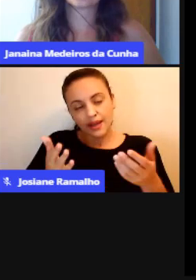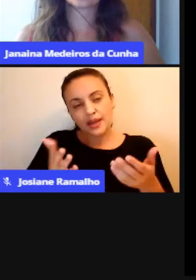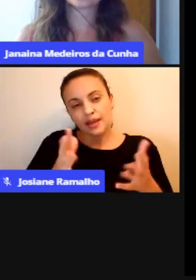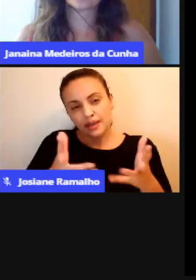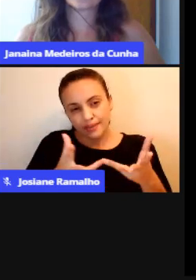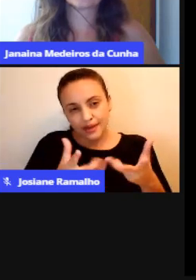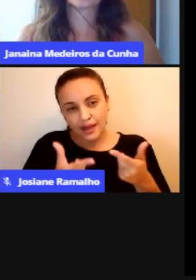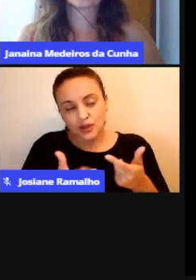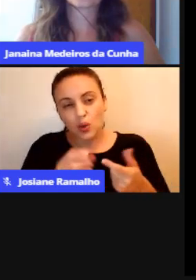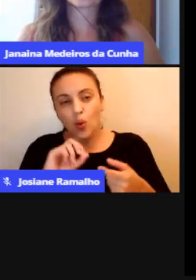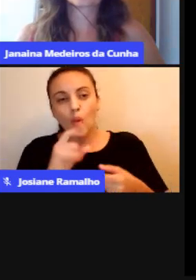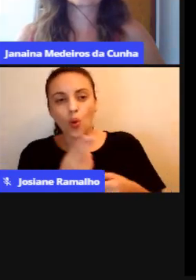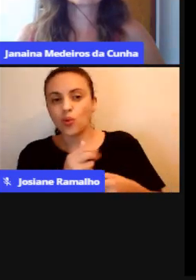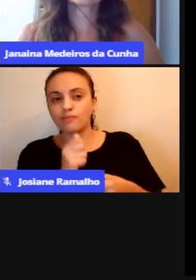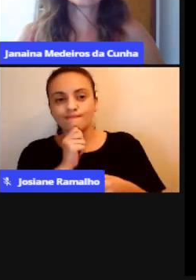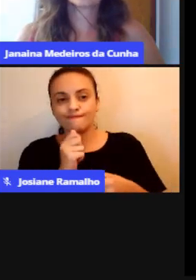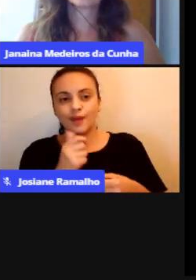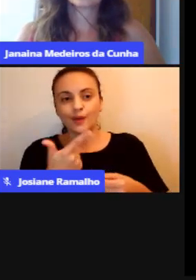para o professor